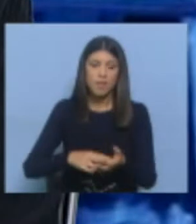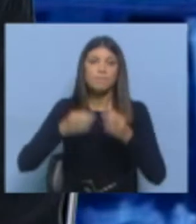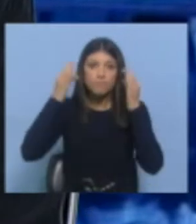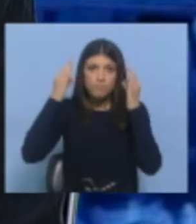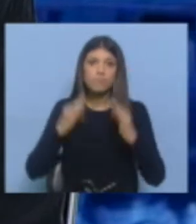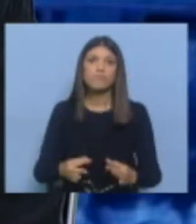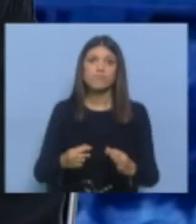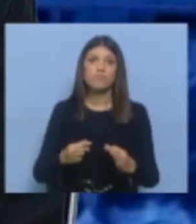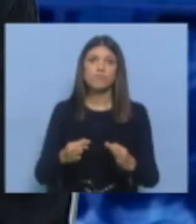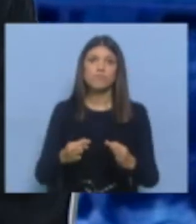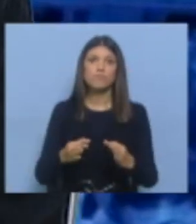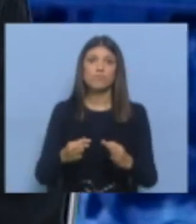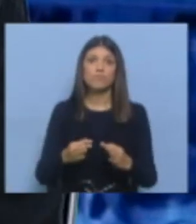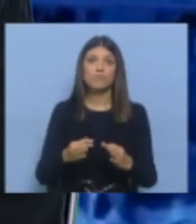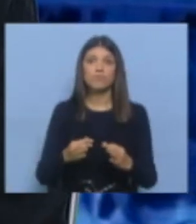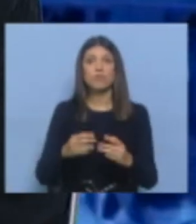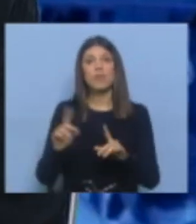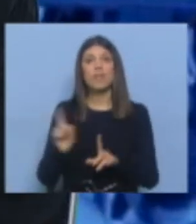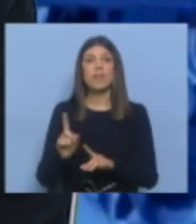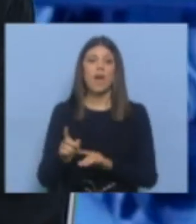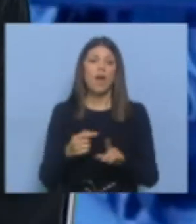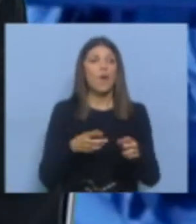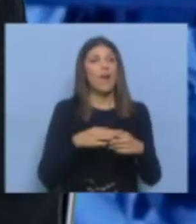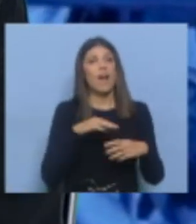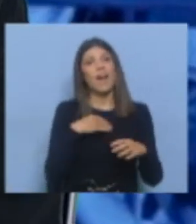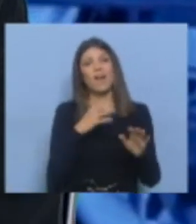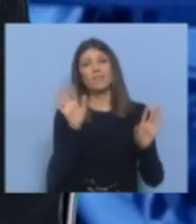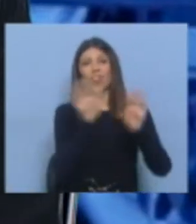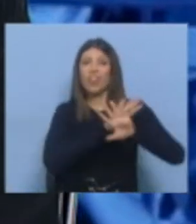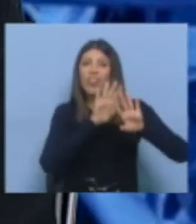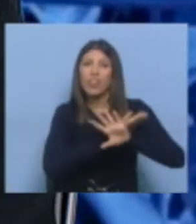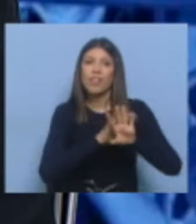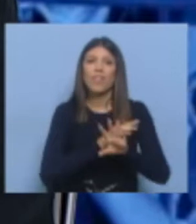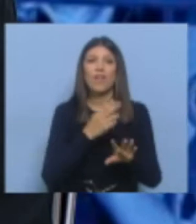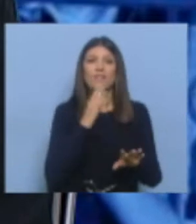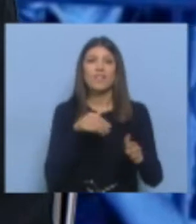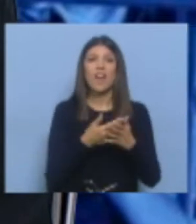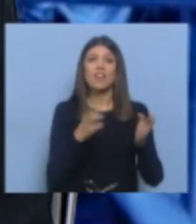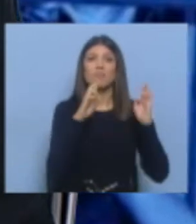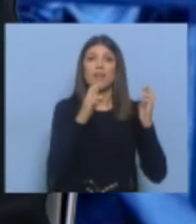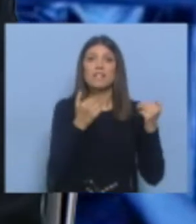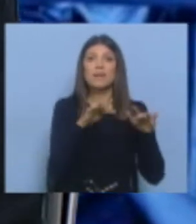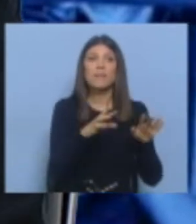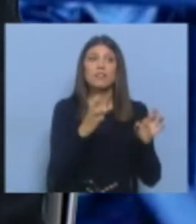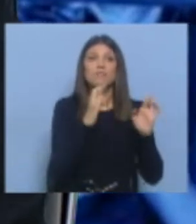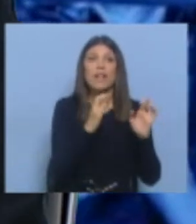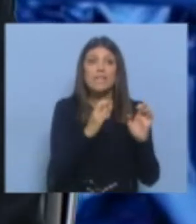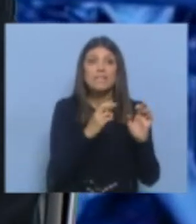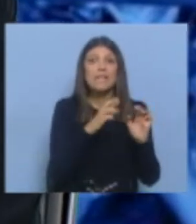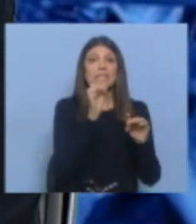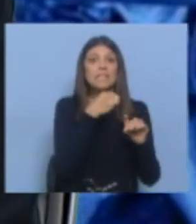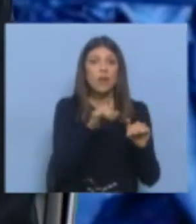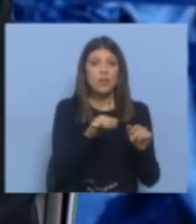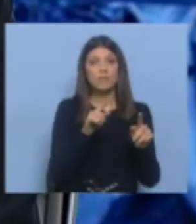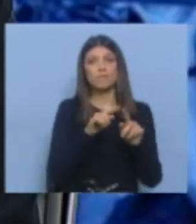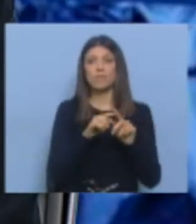que usar uma espécie de esperancismo injustificado. E eu relacionei isto